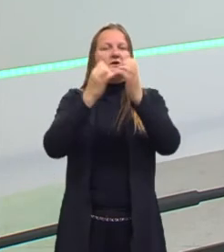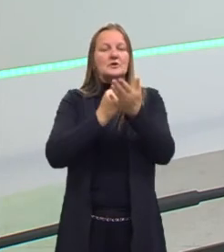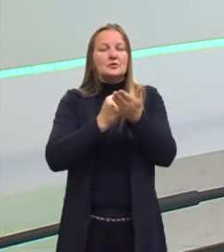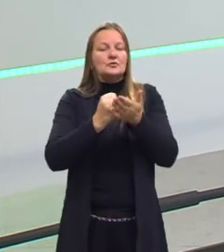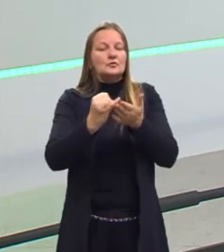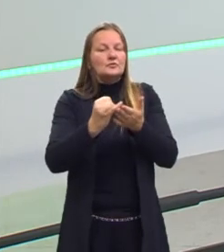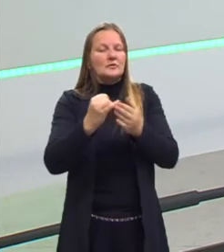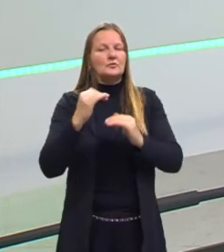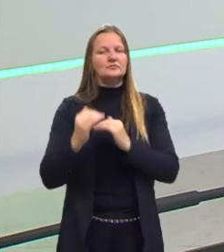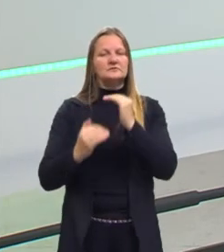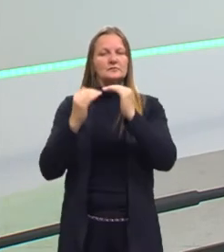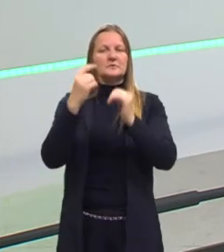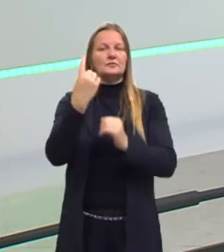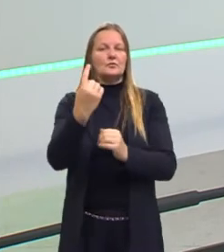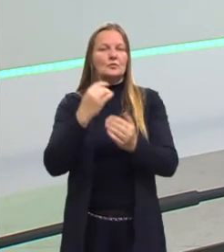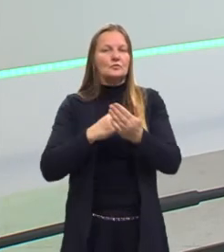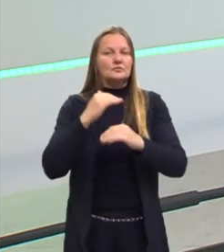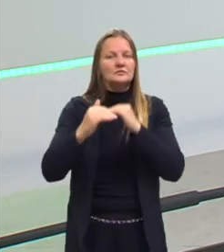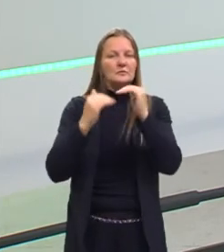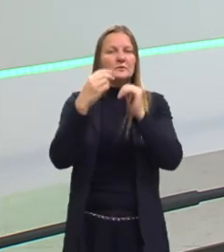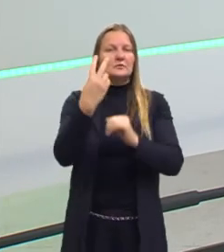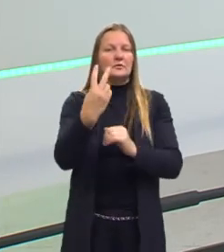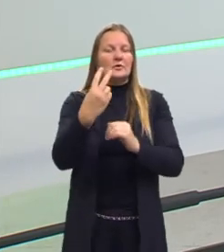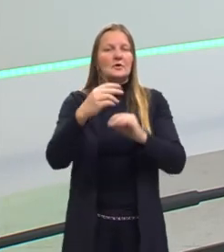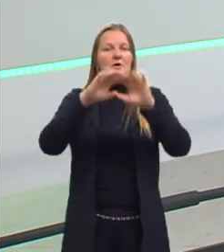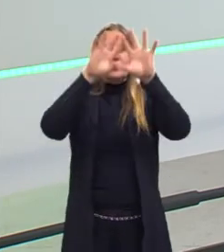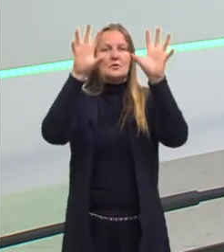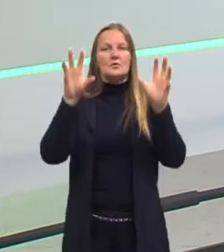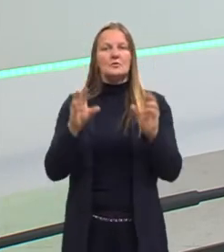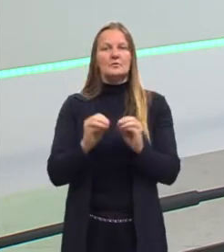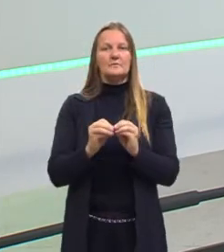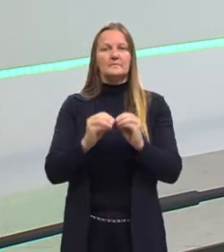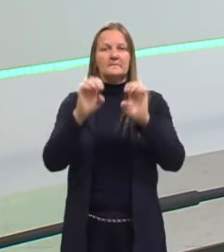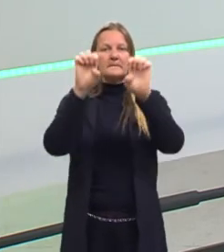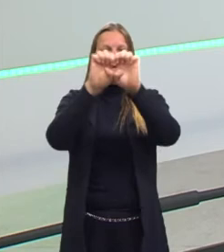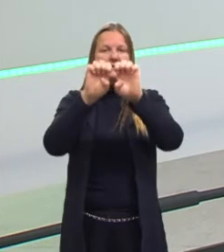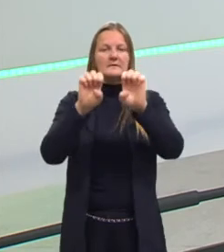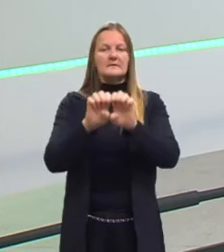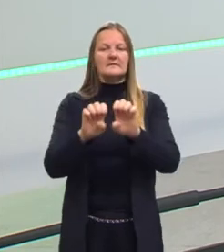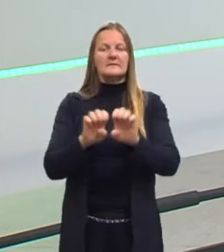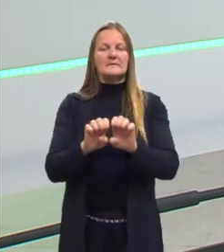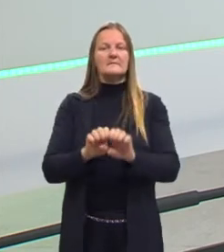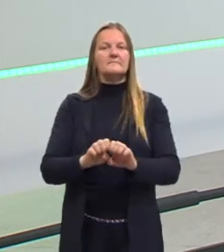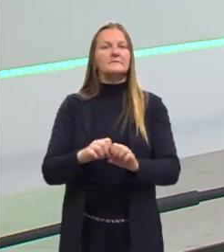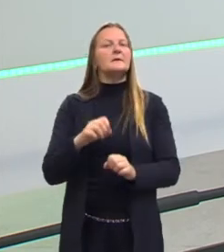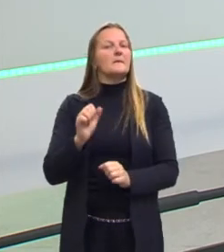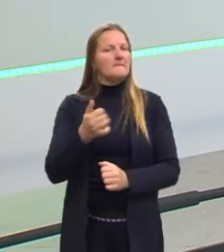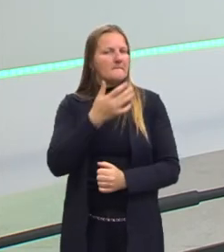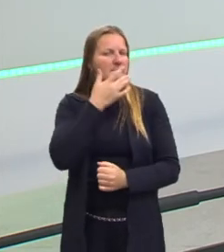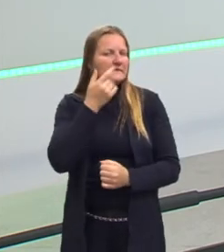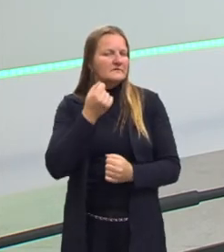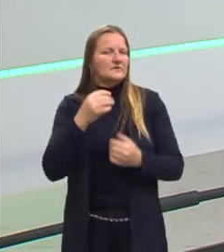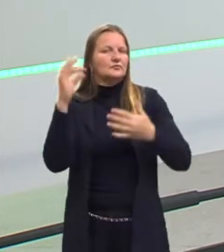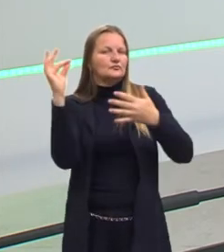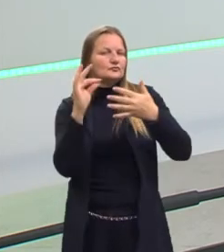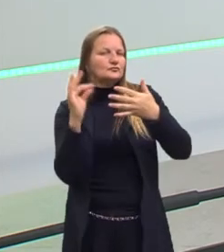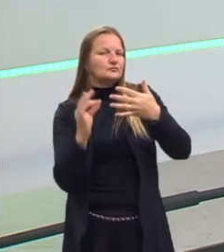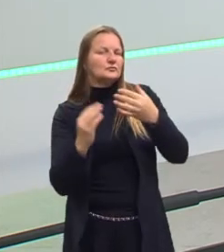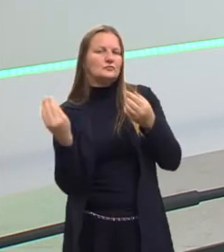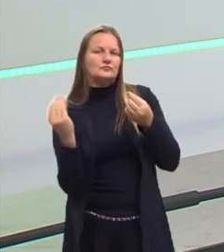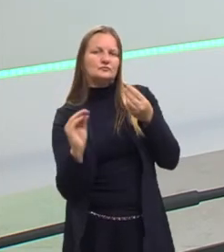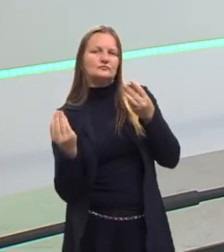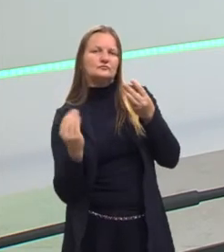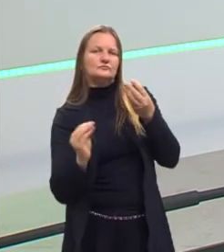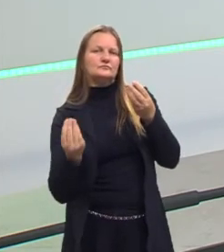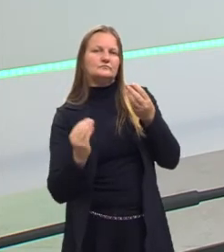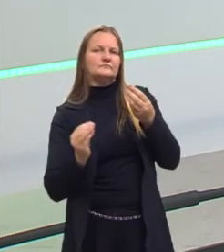desenvolvimento 1 desenvolvimento 2 e conclusão Claro com os elementos que precisa dentro